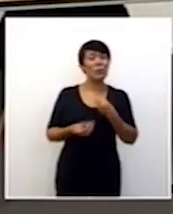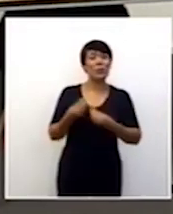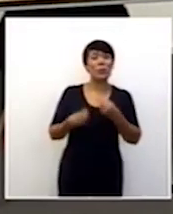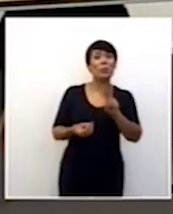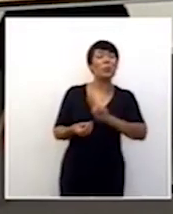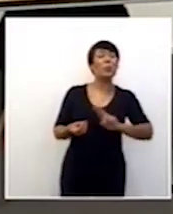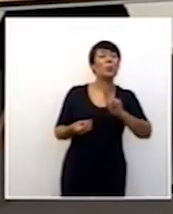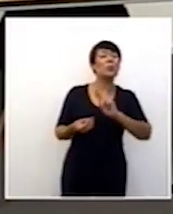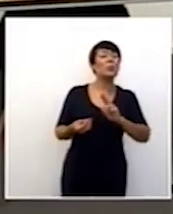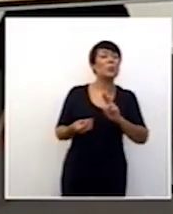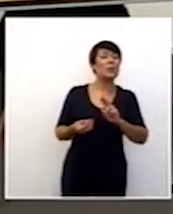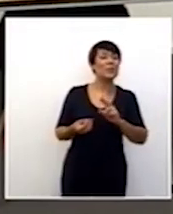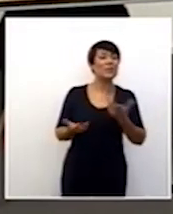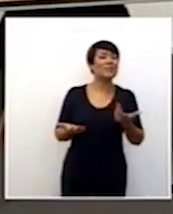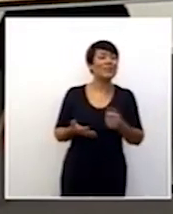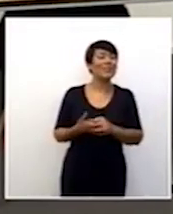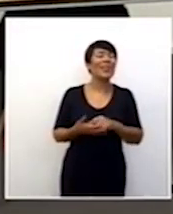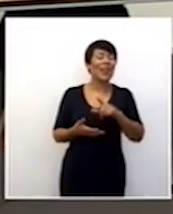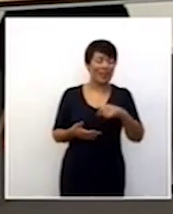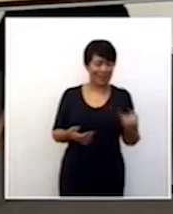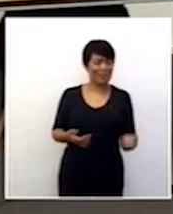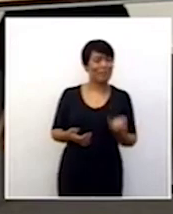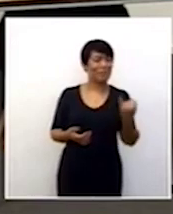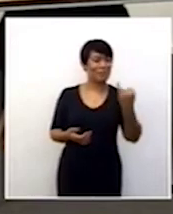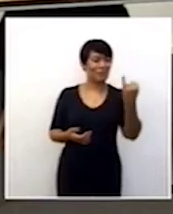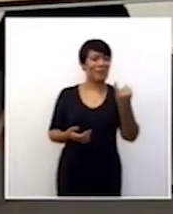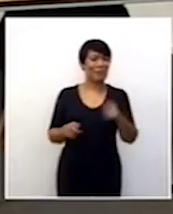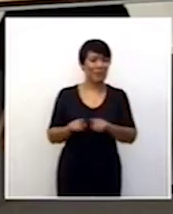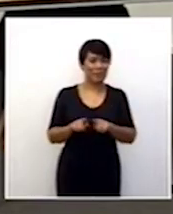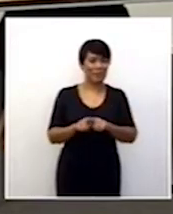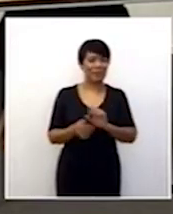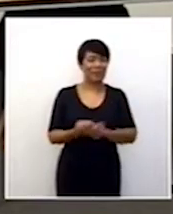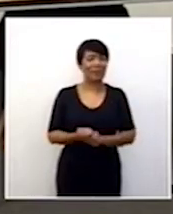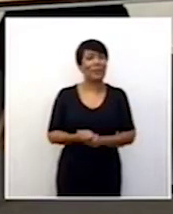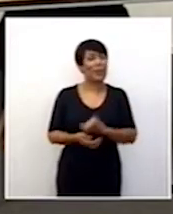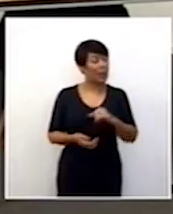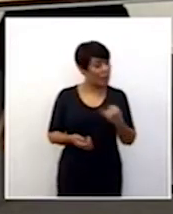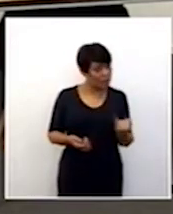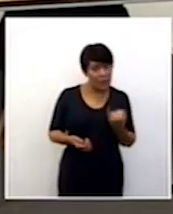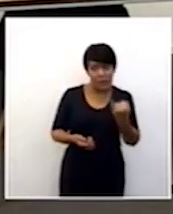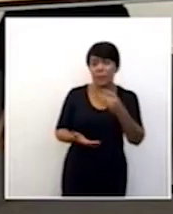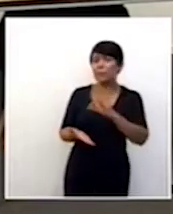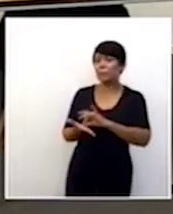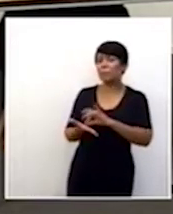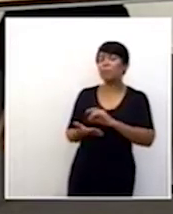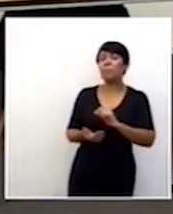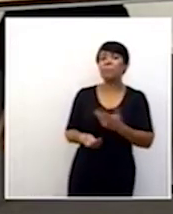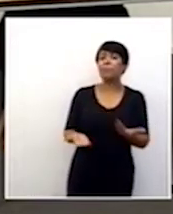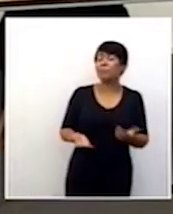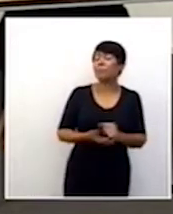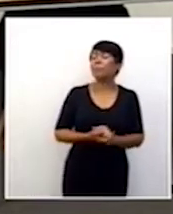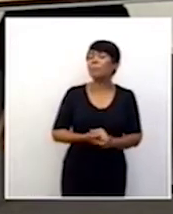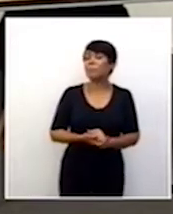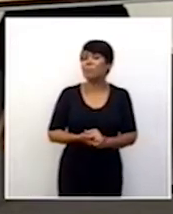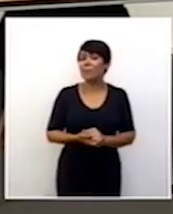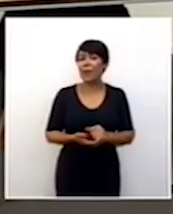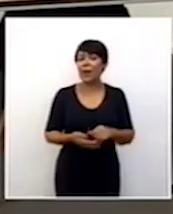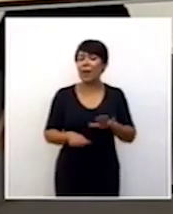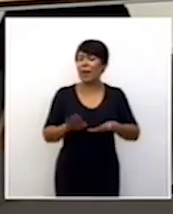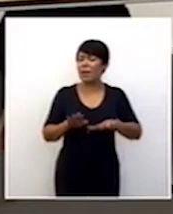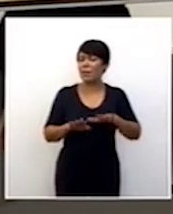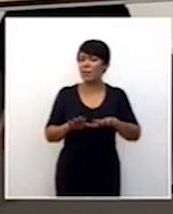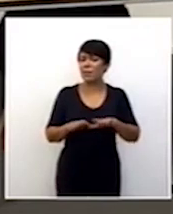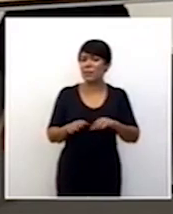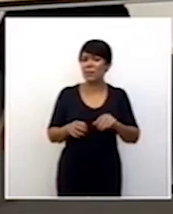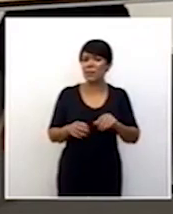utiliza o idioma, isso é muito, muito importante. Sim. Isso é muito importante e pensar que às vezes